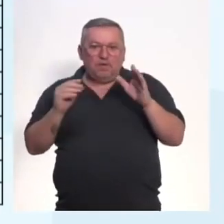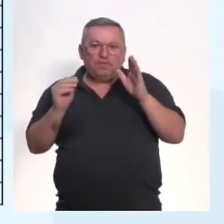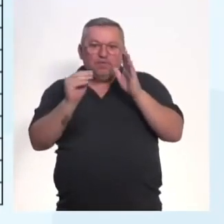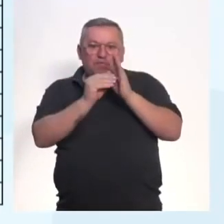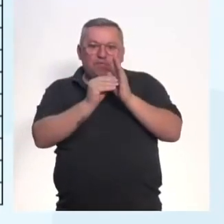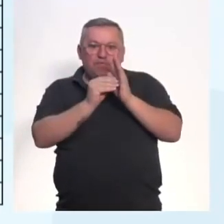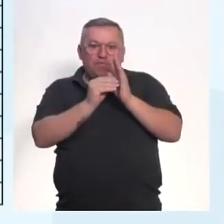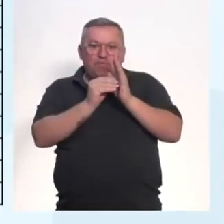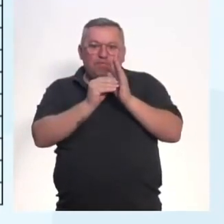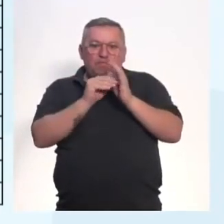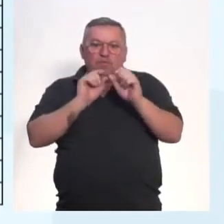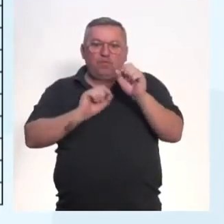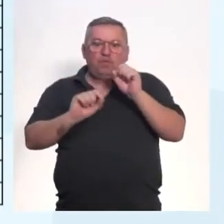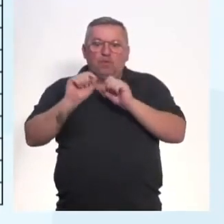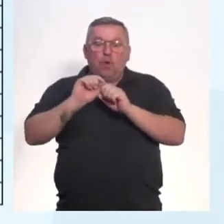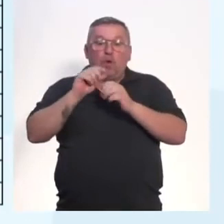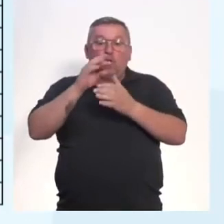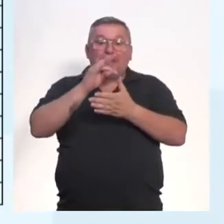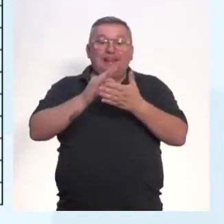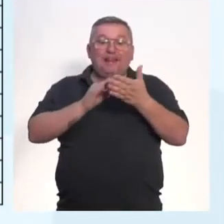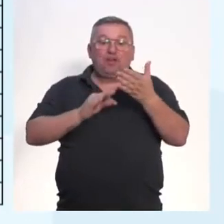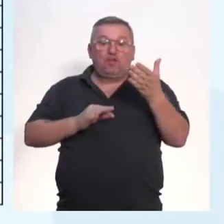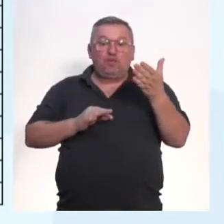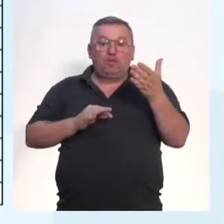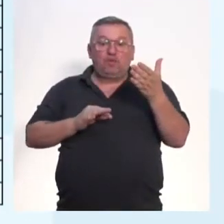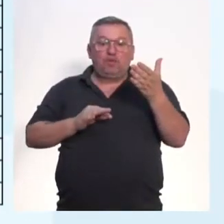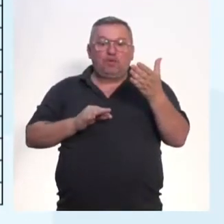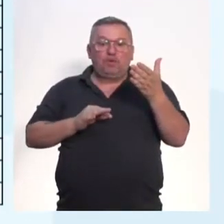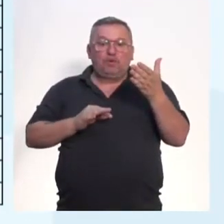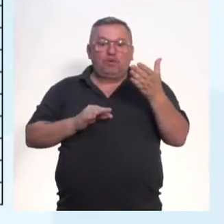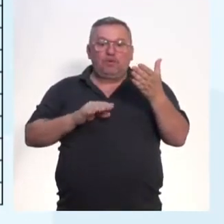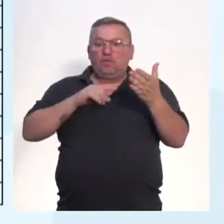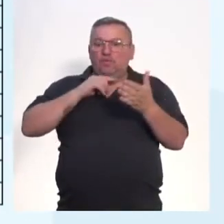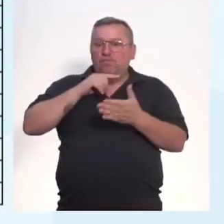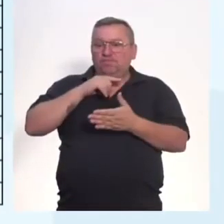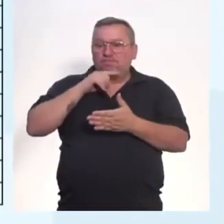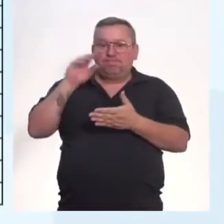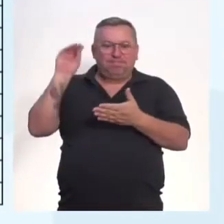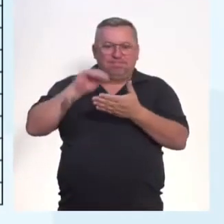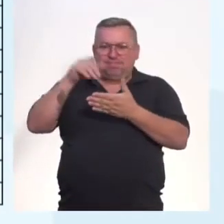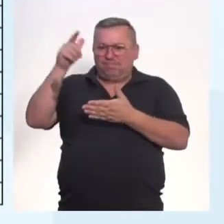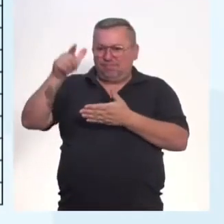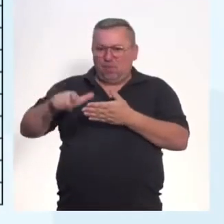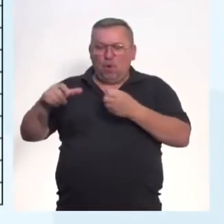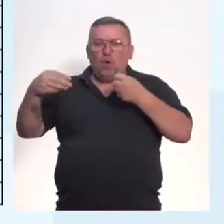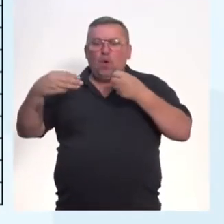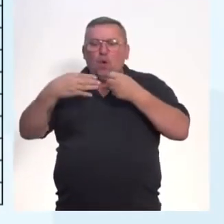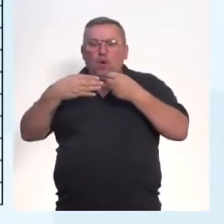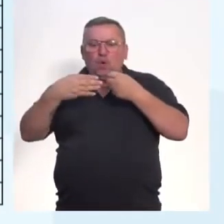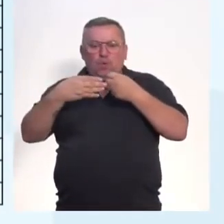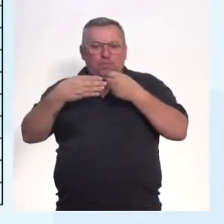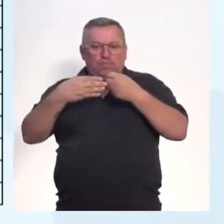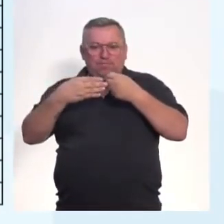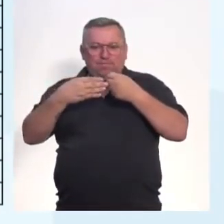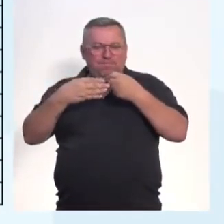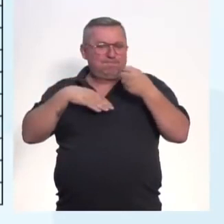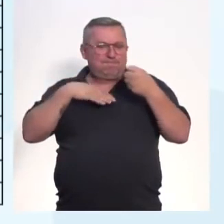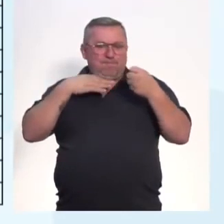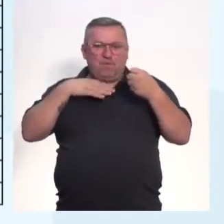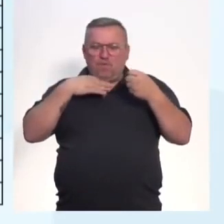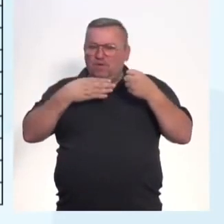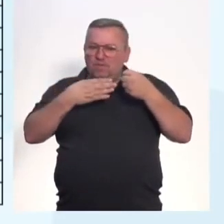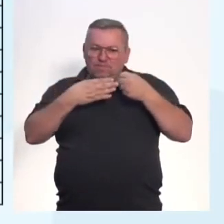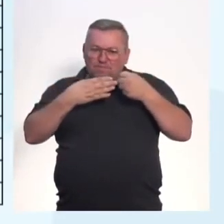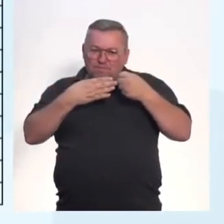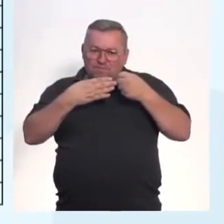substantivos que aparecem no no texto. Então, não adianta colocar para mim outro substantivo. Eu quero que vocês Dani, localizem o que e está no eu texto.